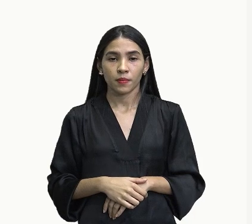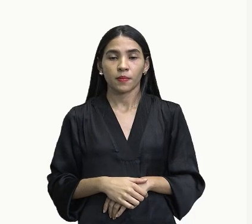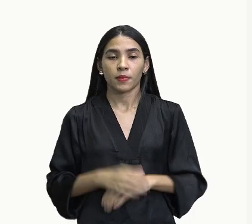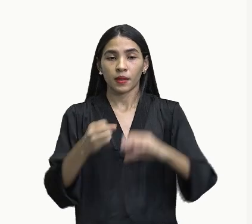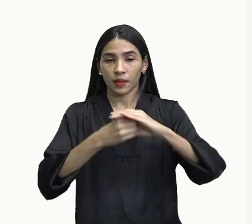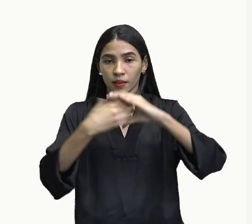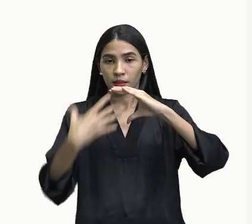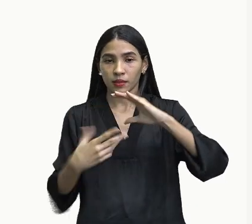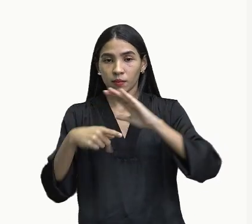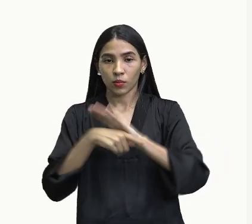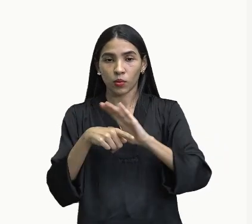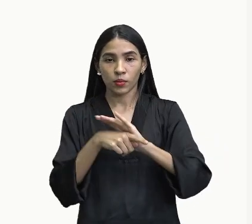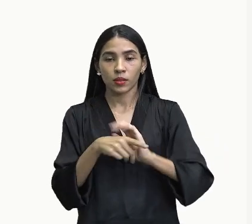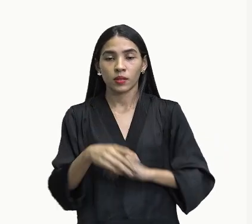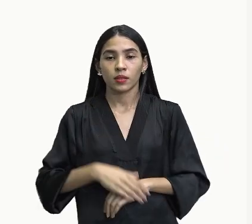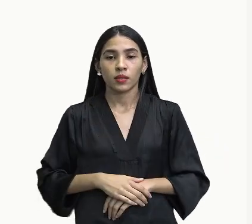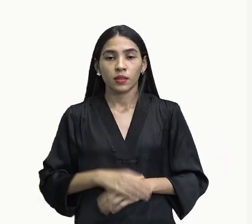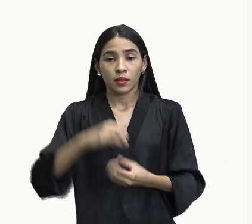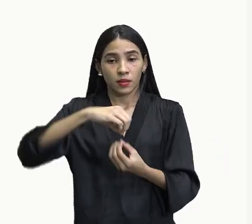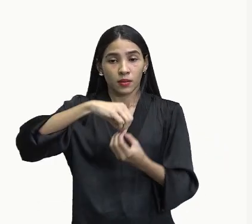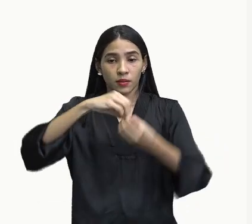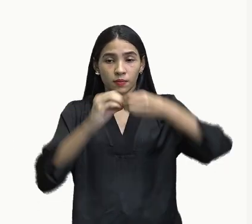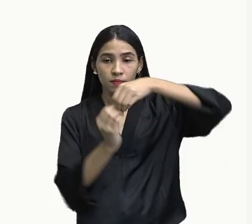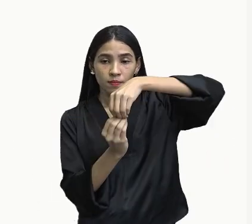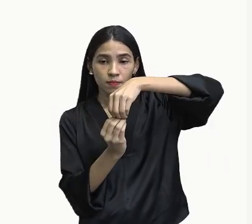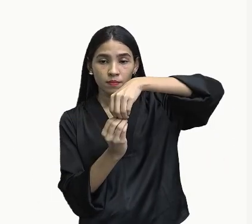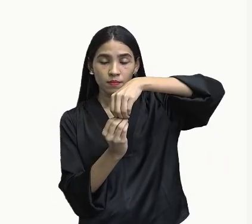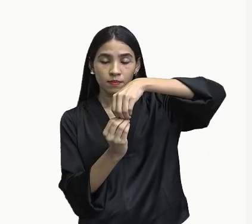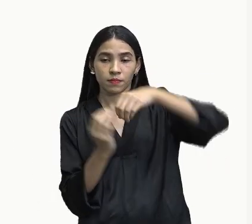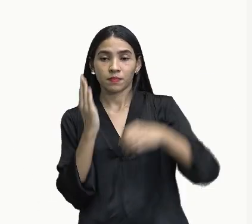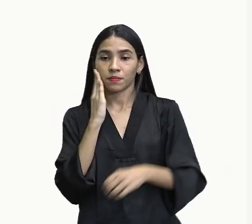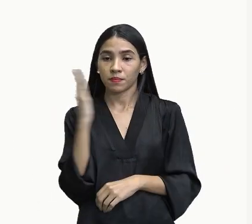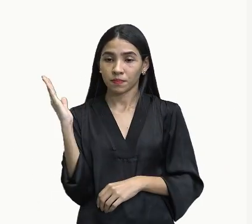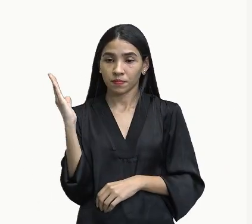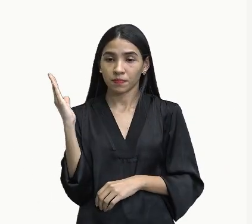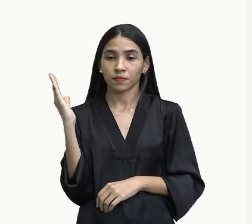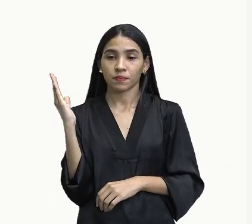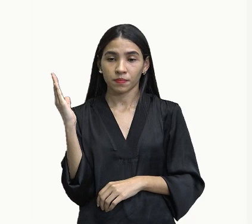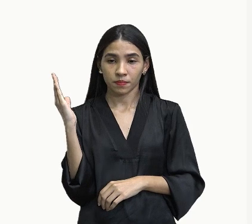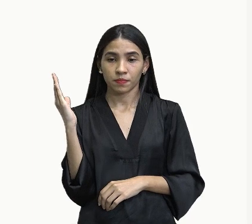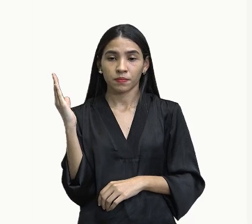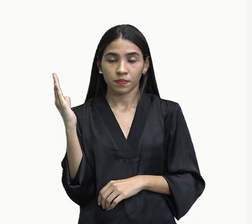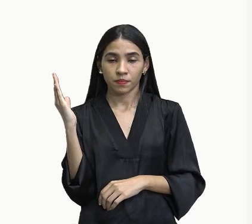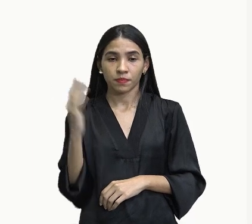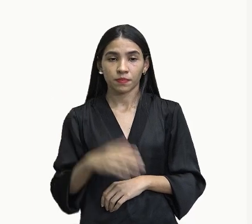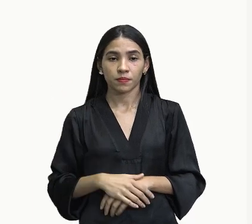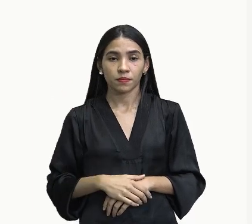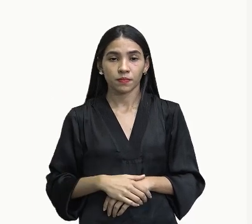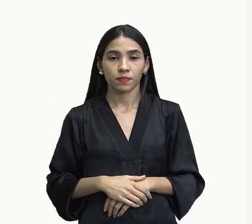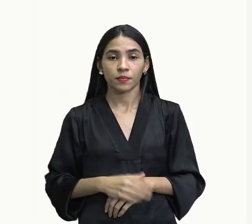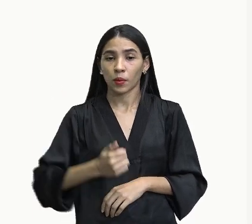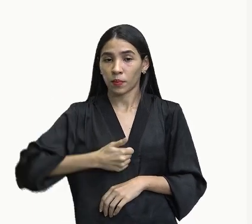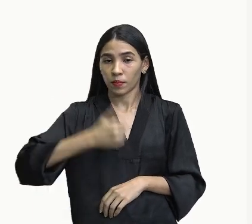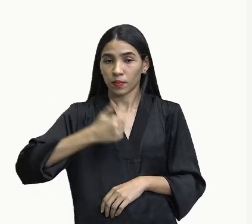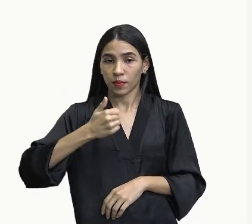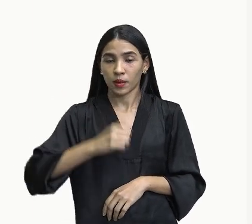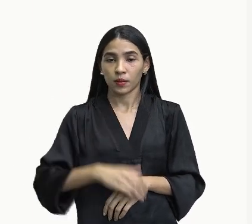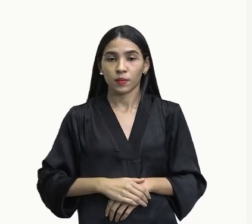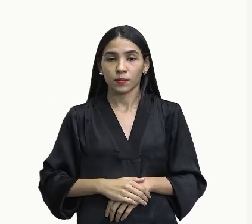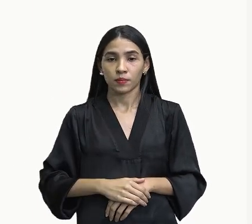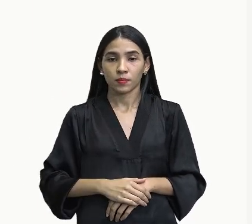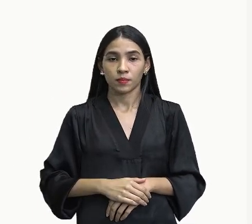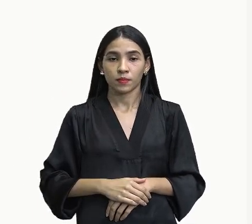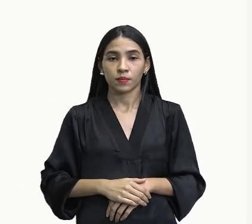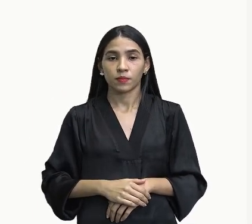característica da reprodução. Sim, eles possuem um ciclo reprodutivo. Eu apresento para vocês primeiro o ciclo